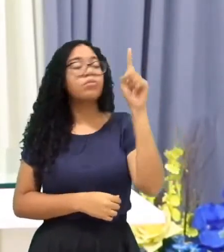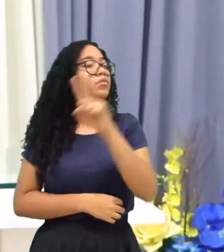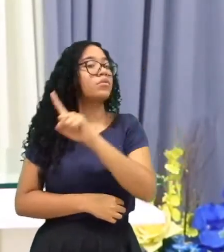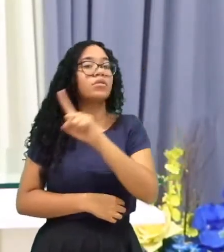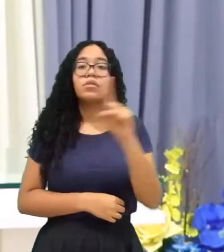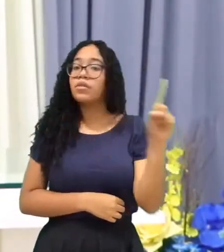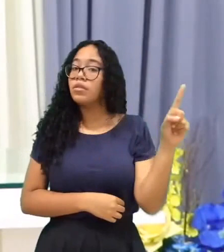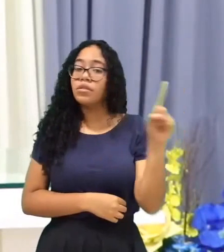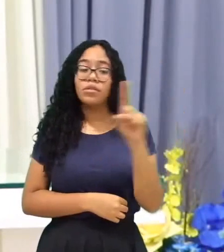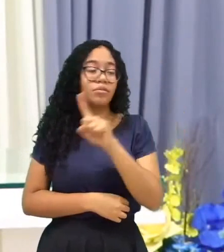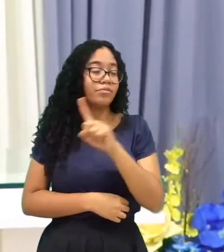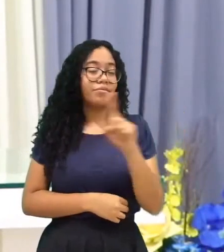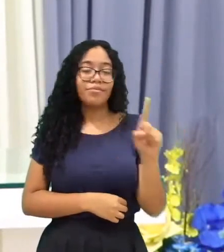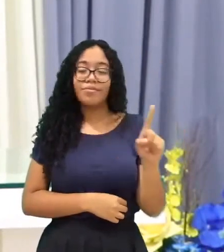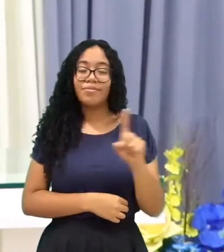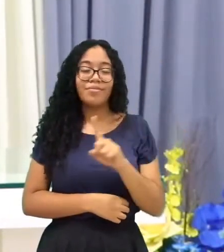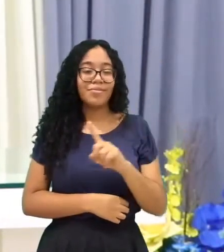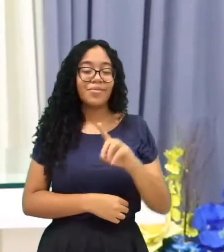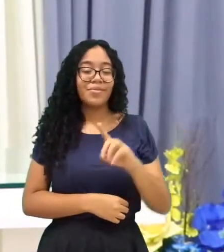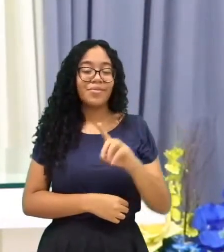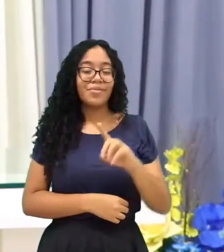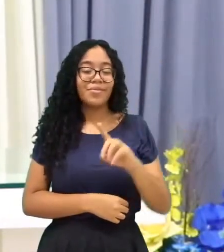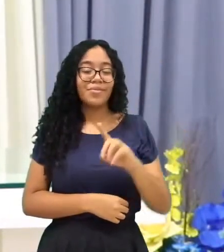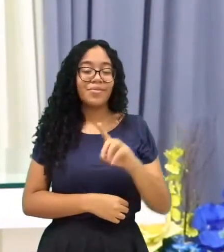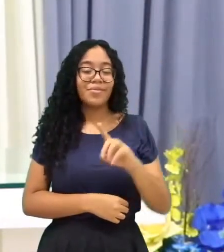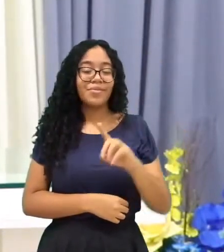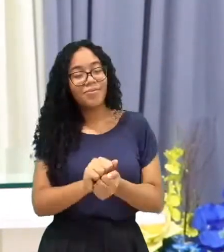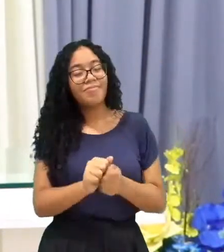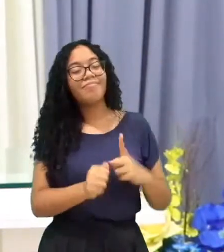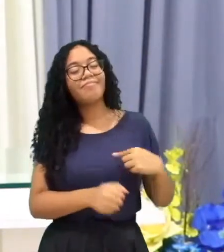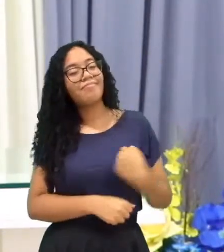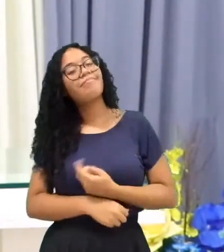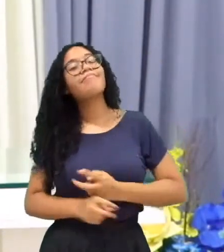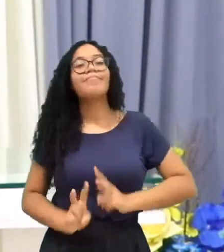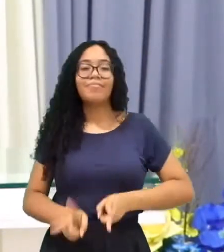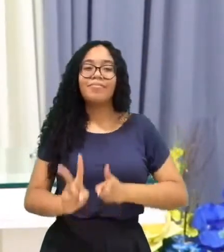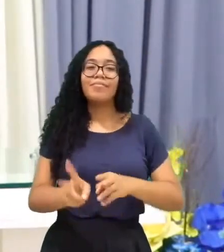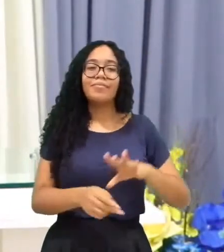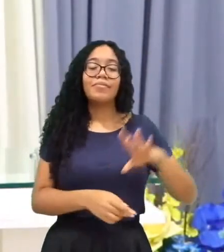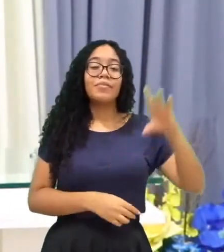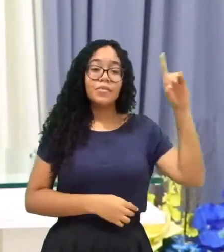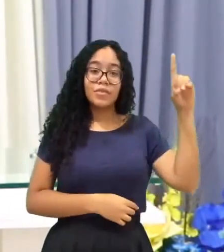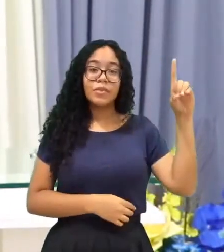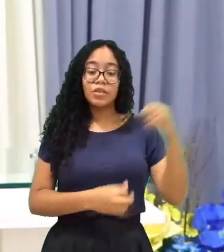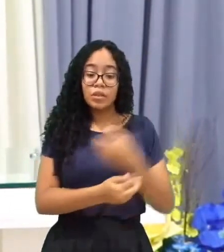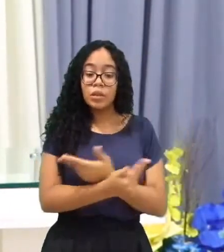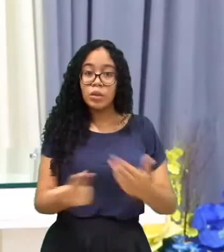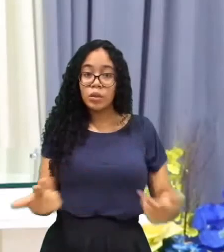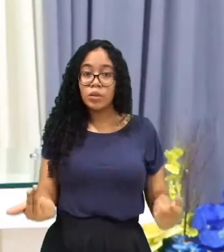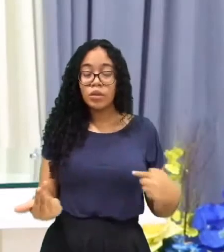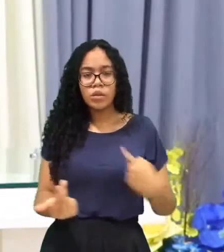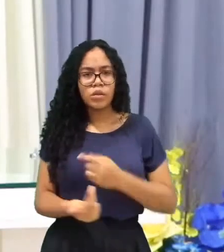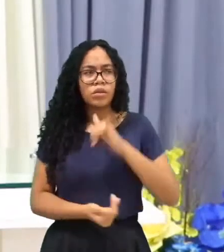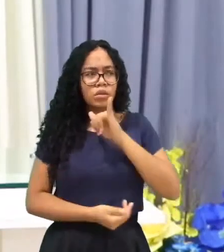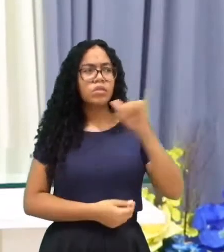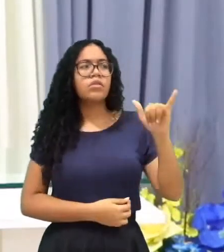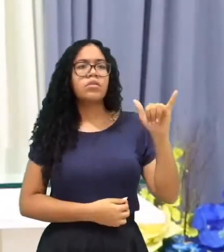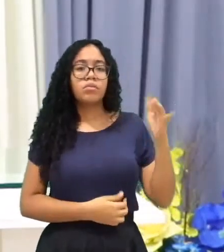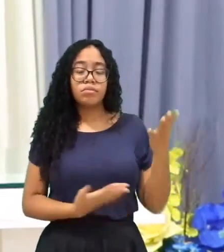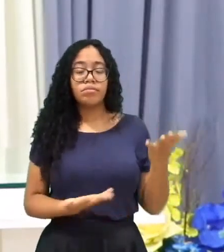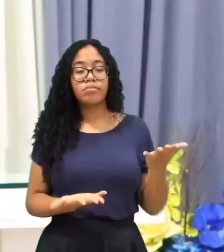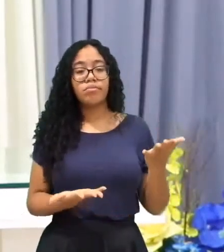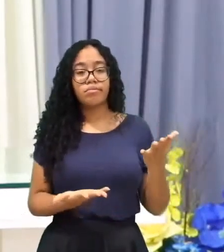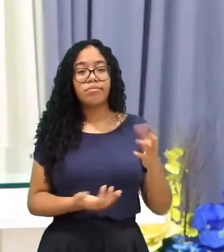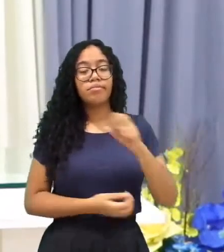Não, queridos. Deus está ali. Deus leva a sério as coisas que nós falamos a Ele. E